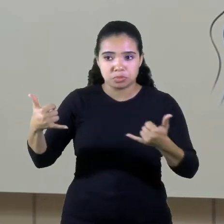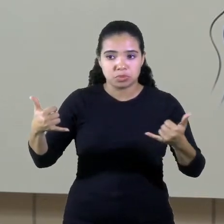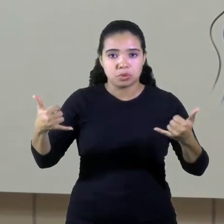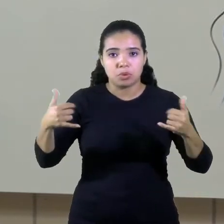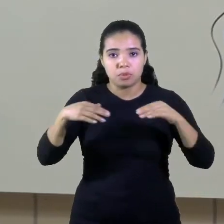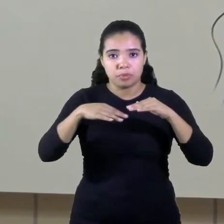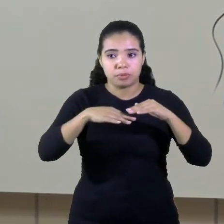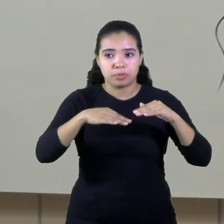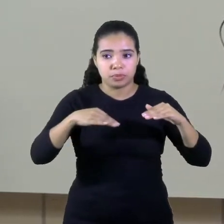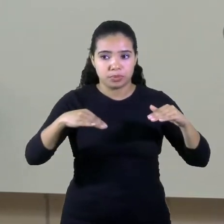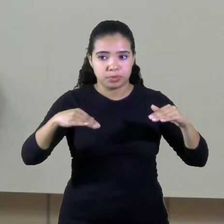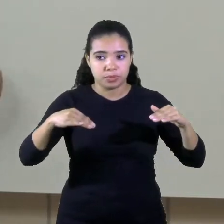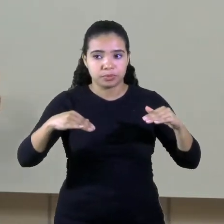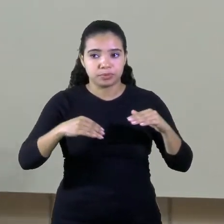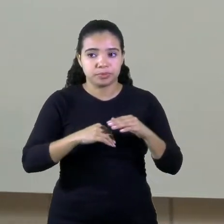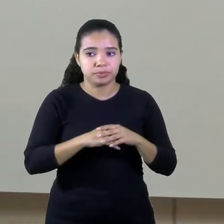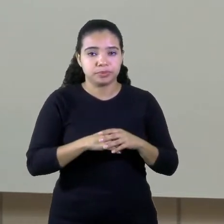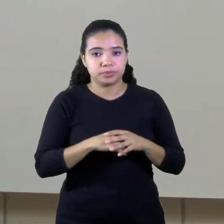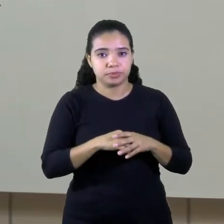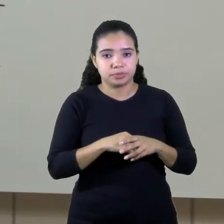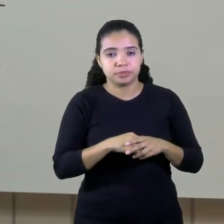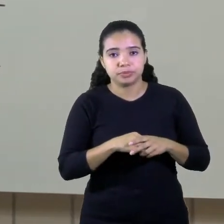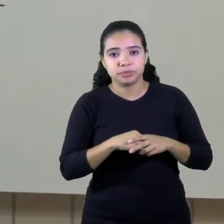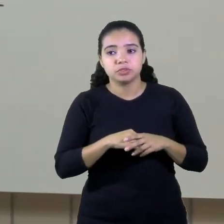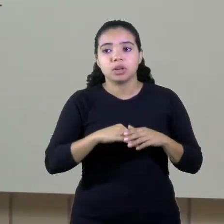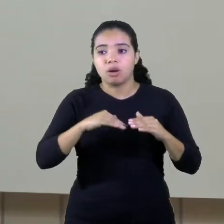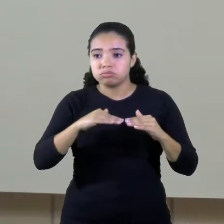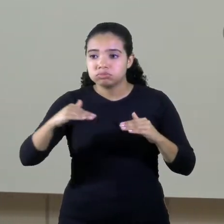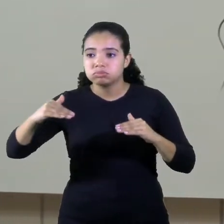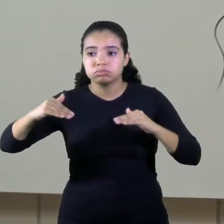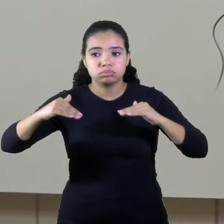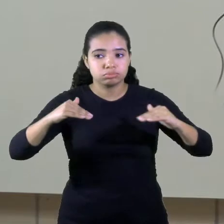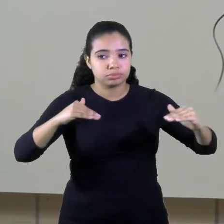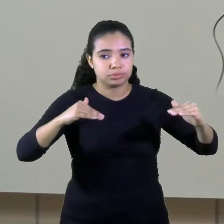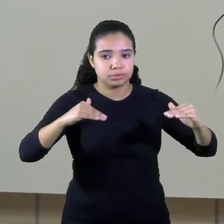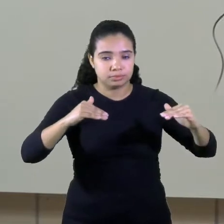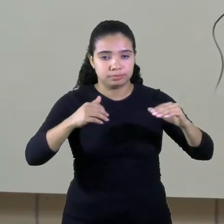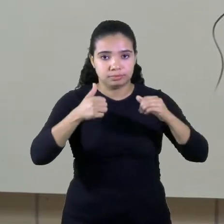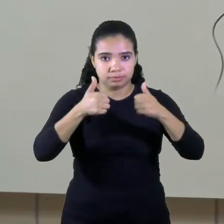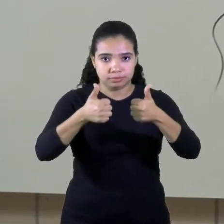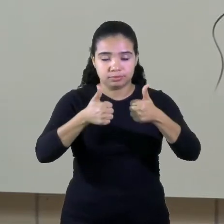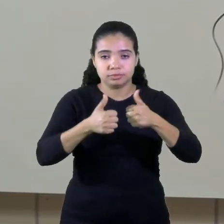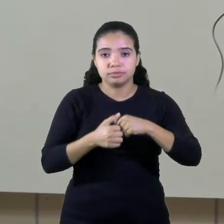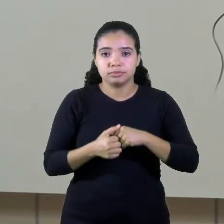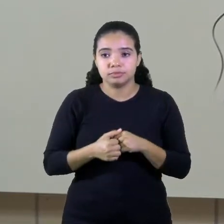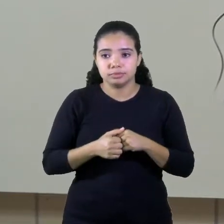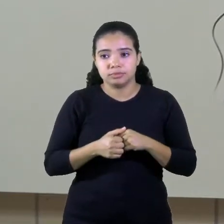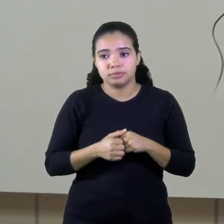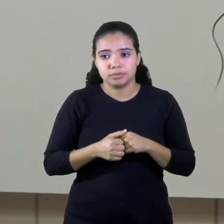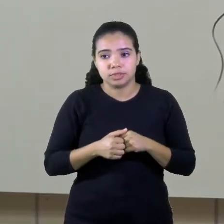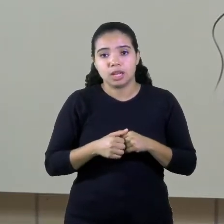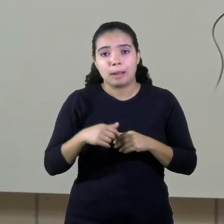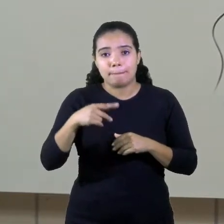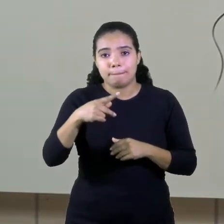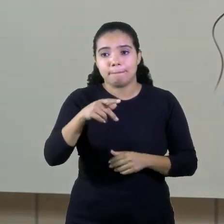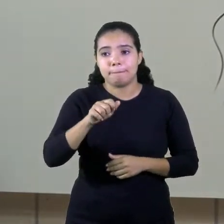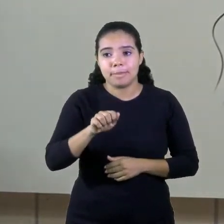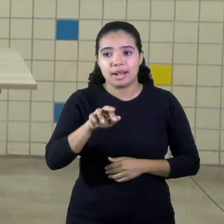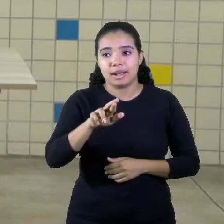vai interceptar ou jamais uma vai passar sobre a outra, ok? Isso é o conceito de paralelismo, tudo